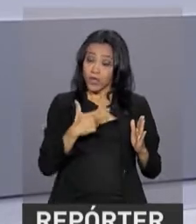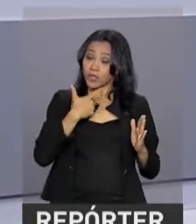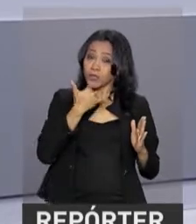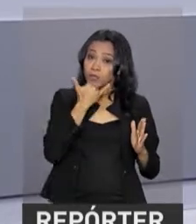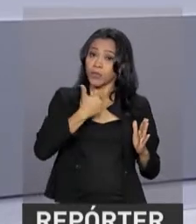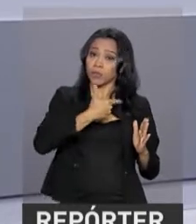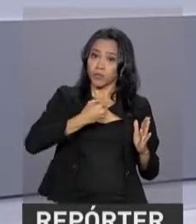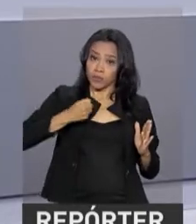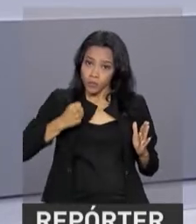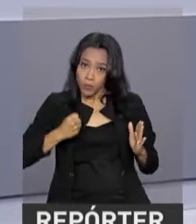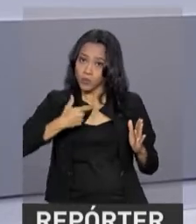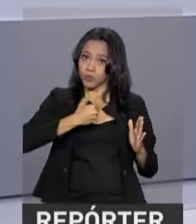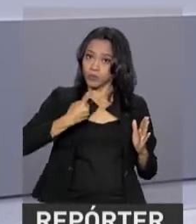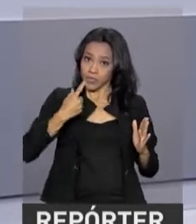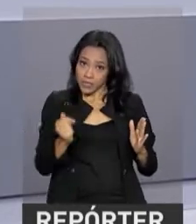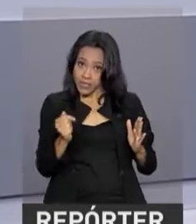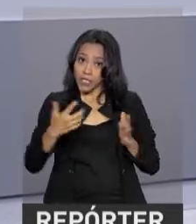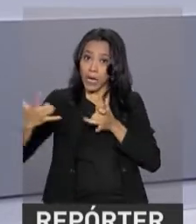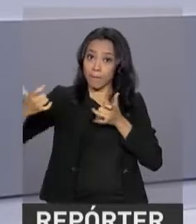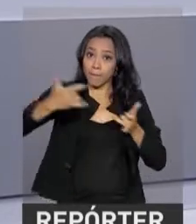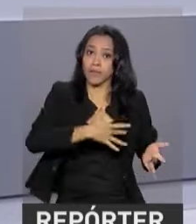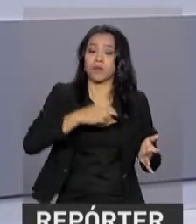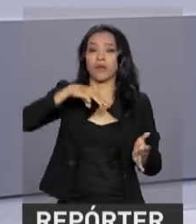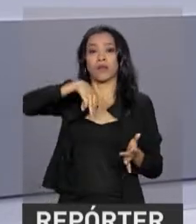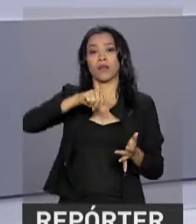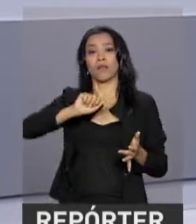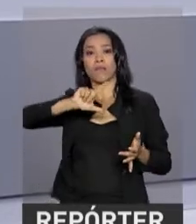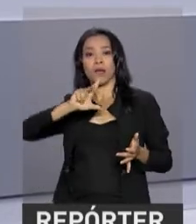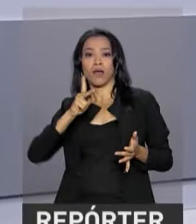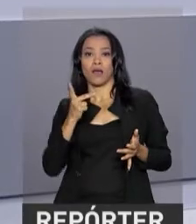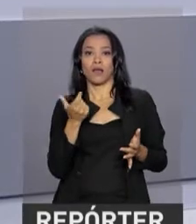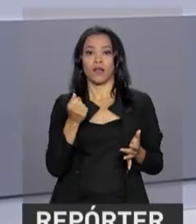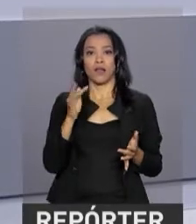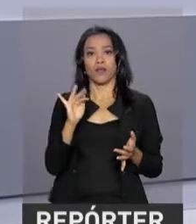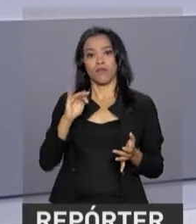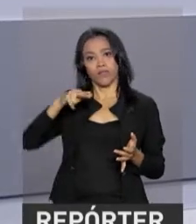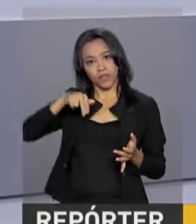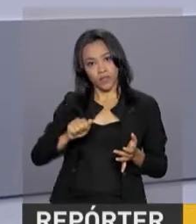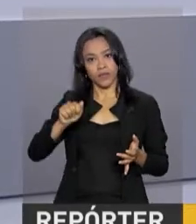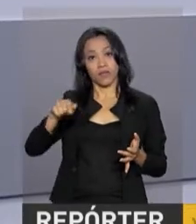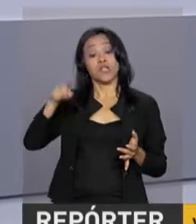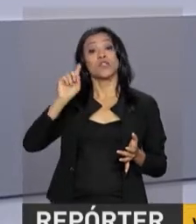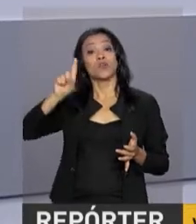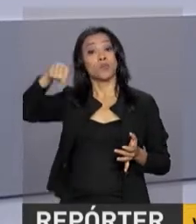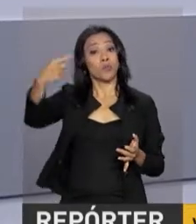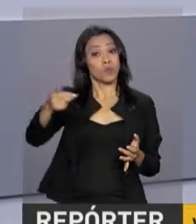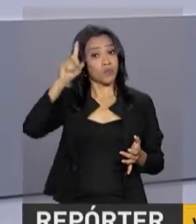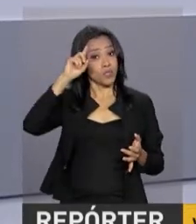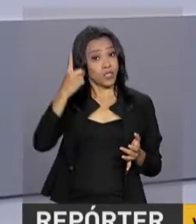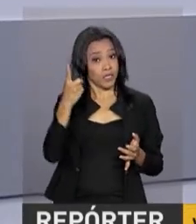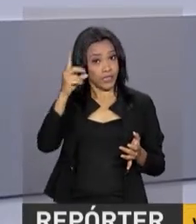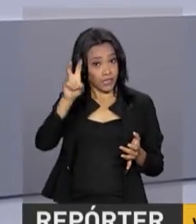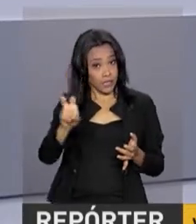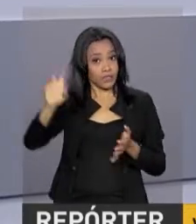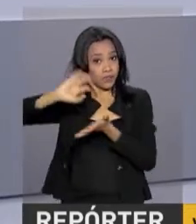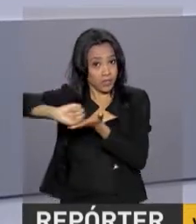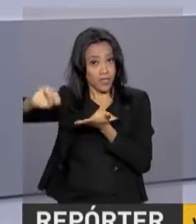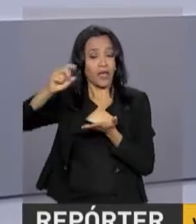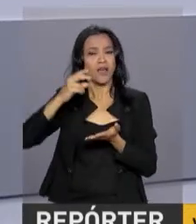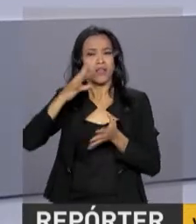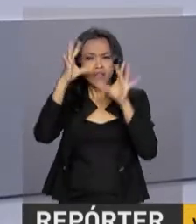que deixarão a malha fina o crédito bancário será no próximo dia 15 os detalhes estão